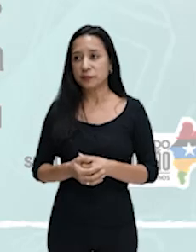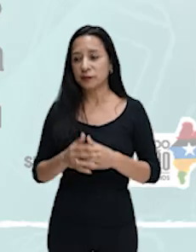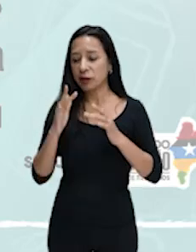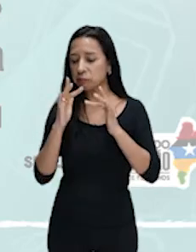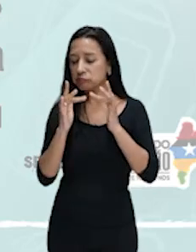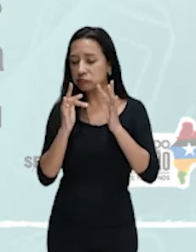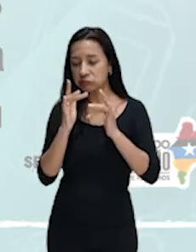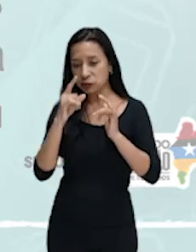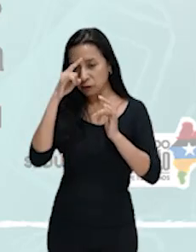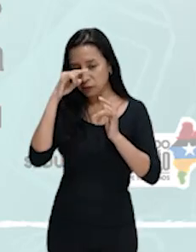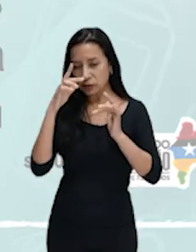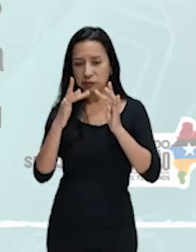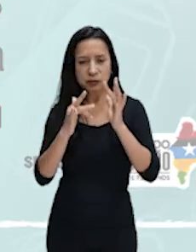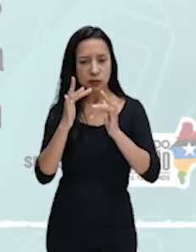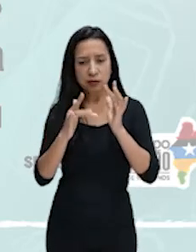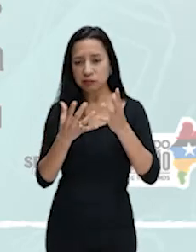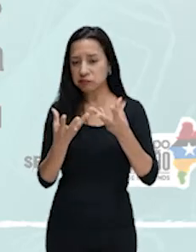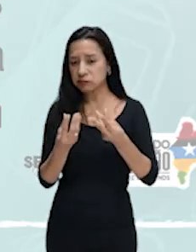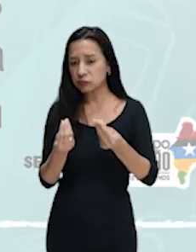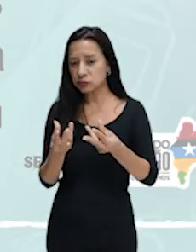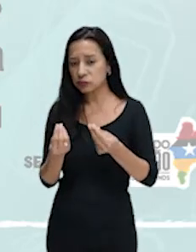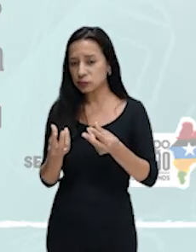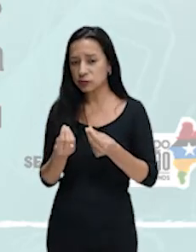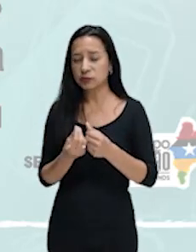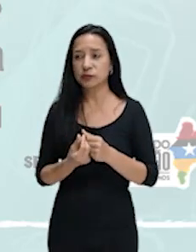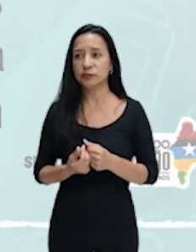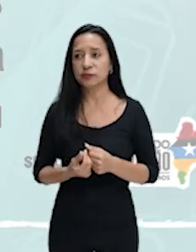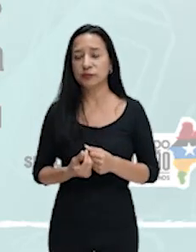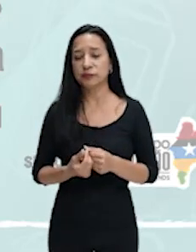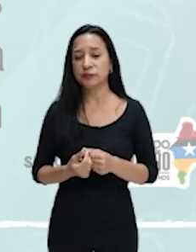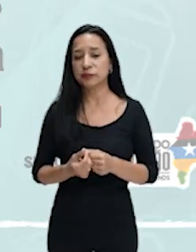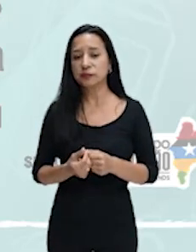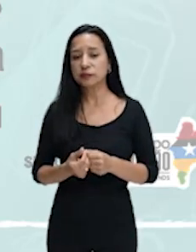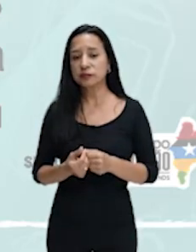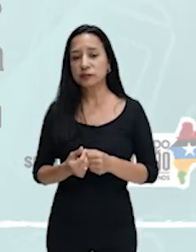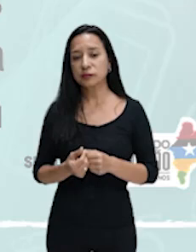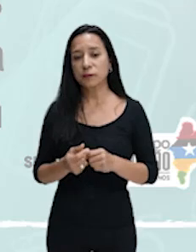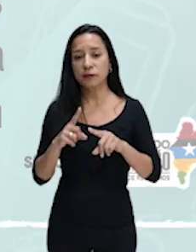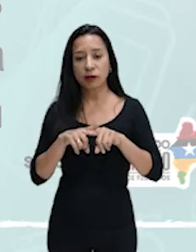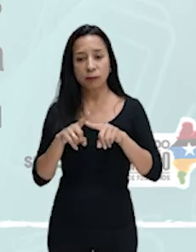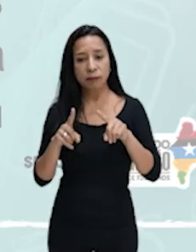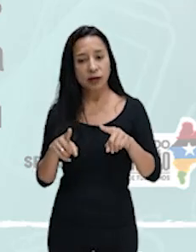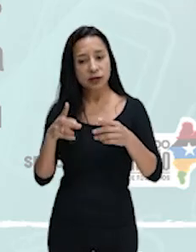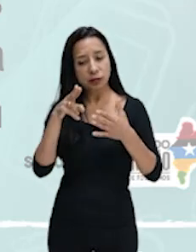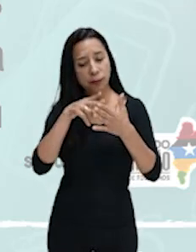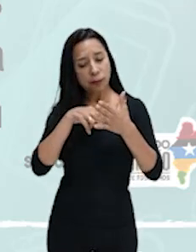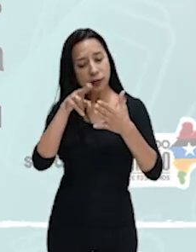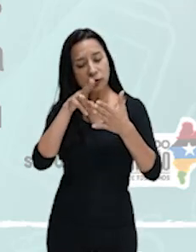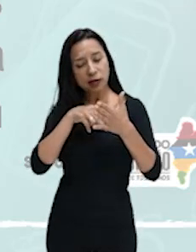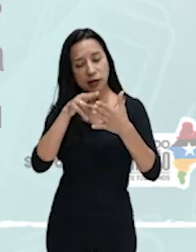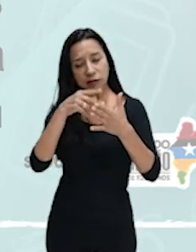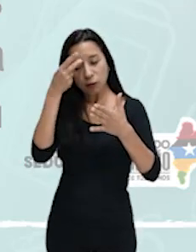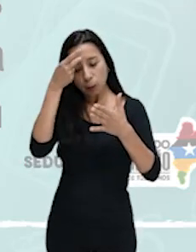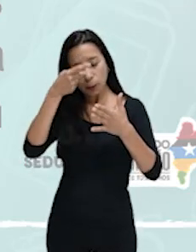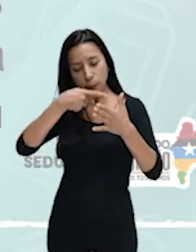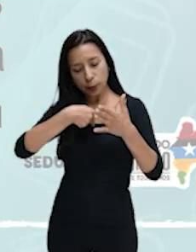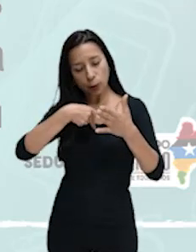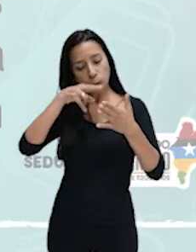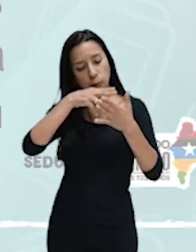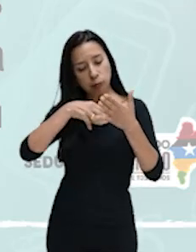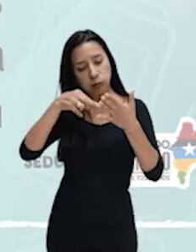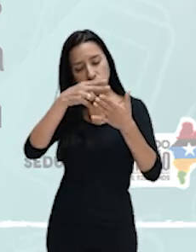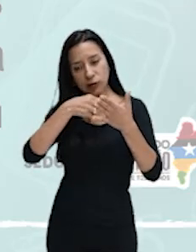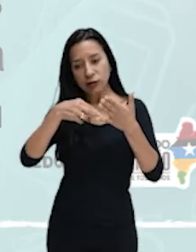seu acidente aos 18 anos, quando ficou acamada. Nesse período, pintava-os baseada na visão que tinha de um